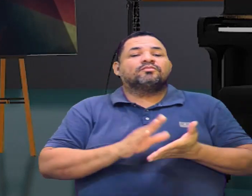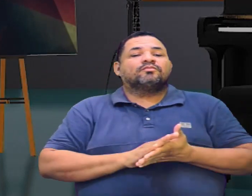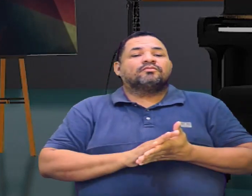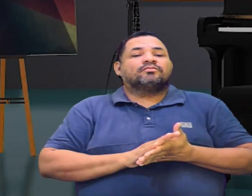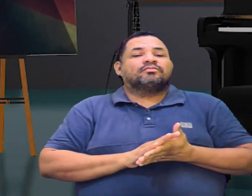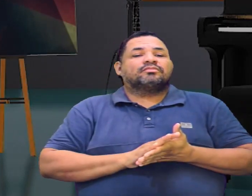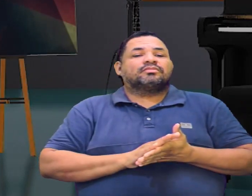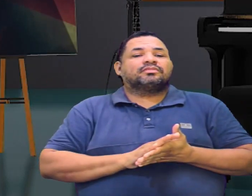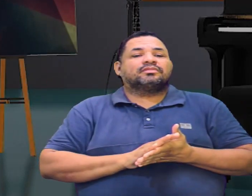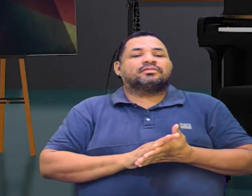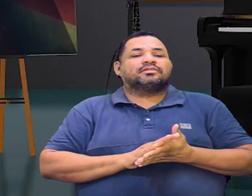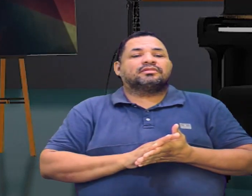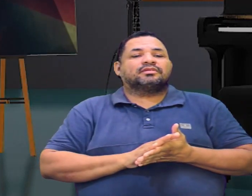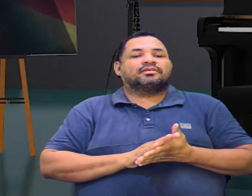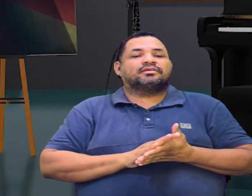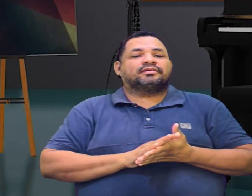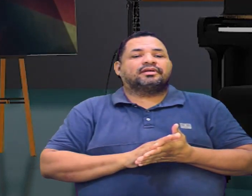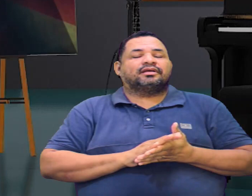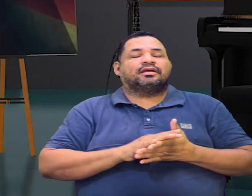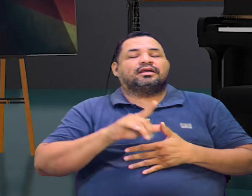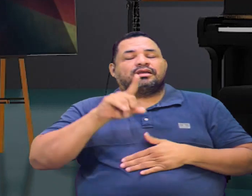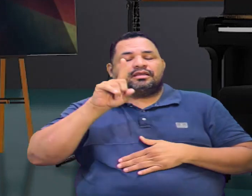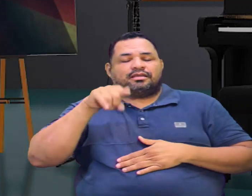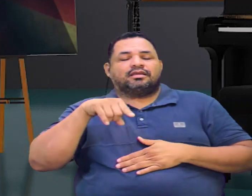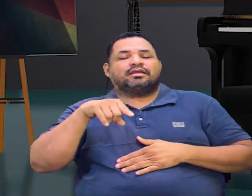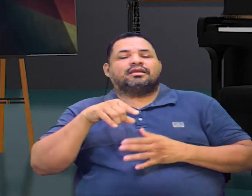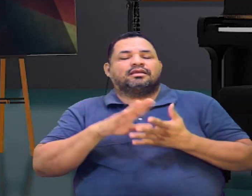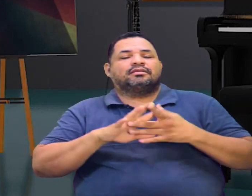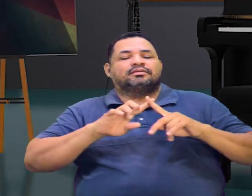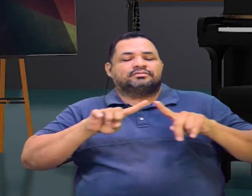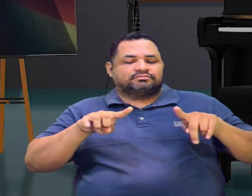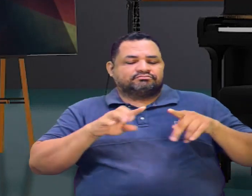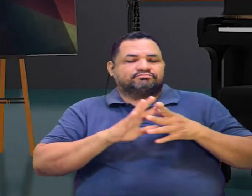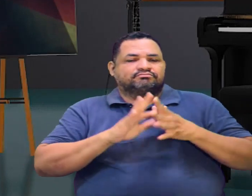que és feliz.